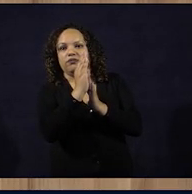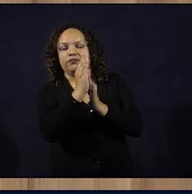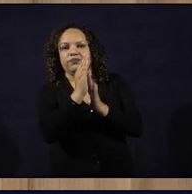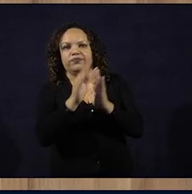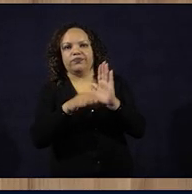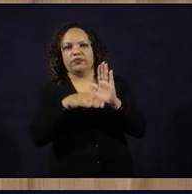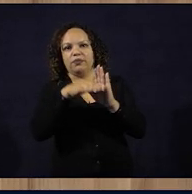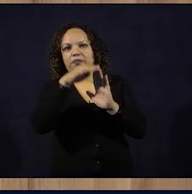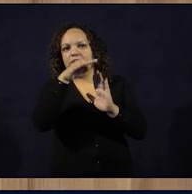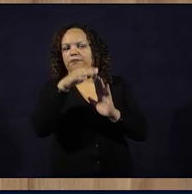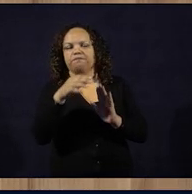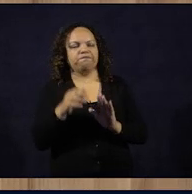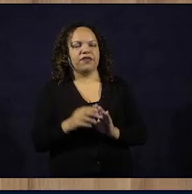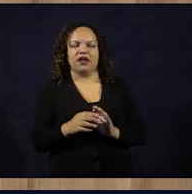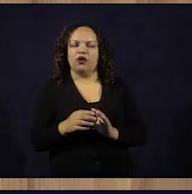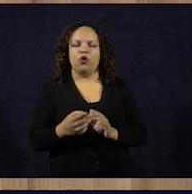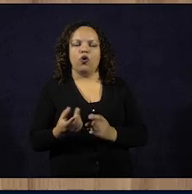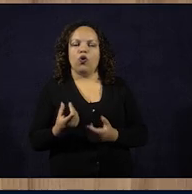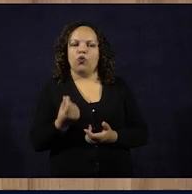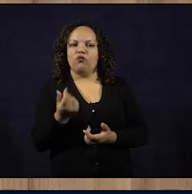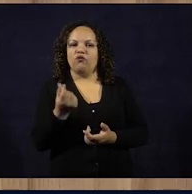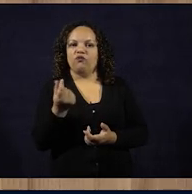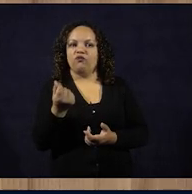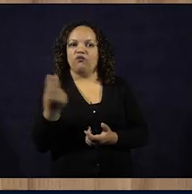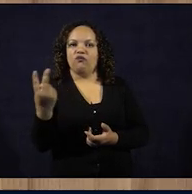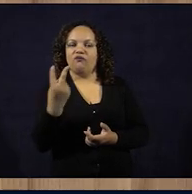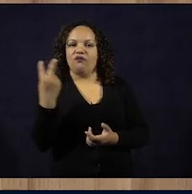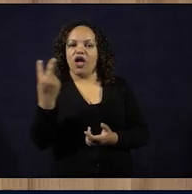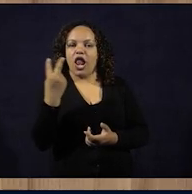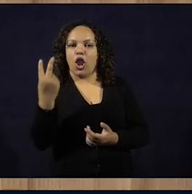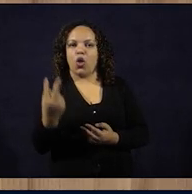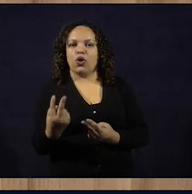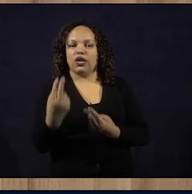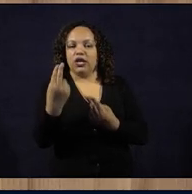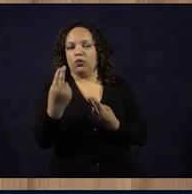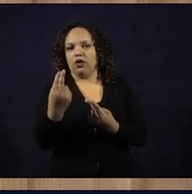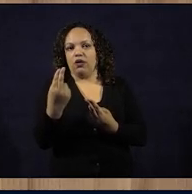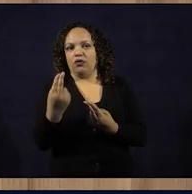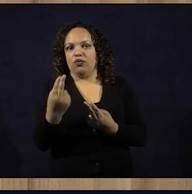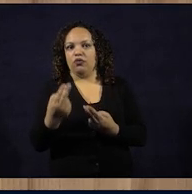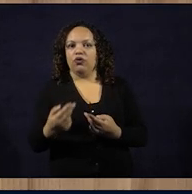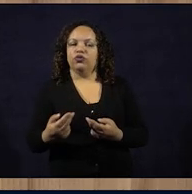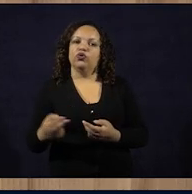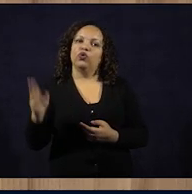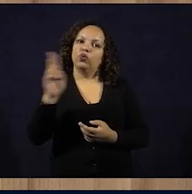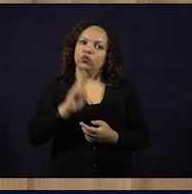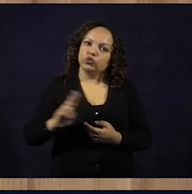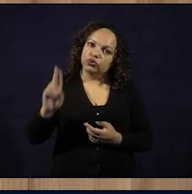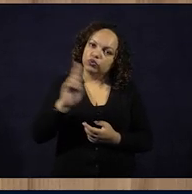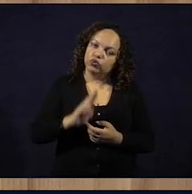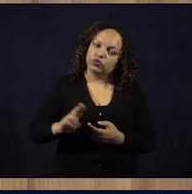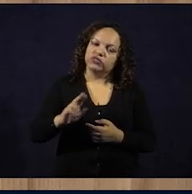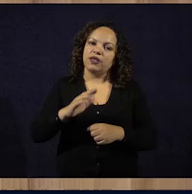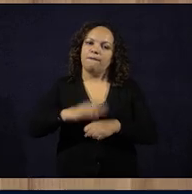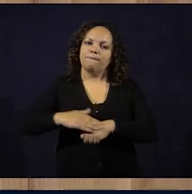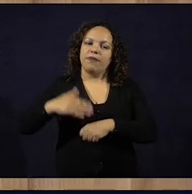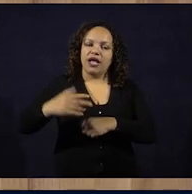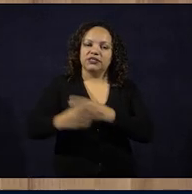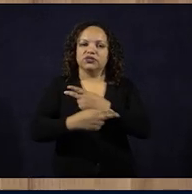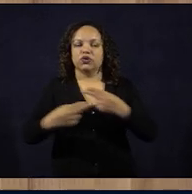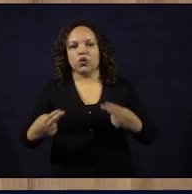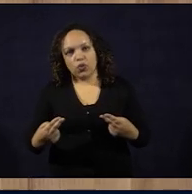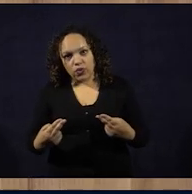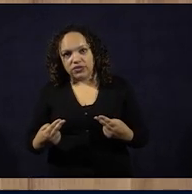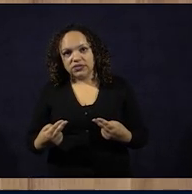e o preço continua o mesmo agora como você utiliza muito mais dados você vai ter a opção de pacote se você quiser um pacote